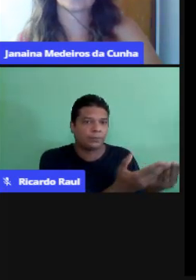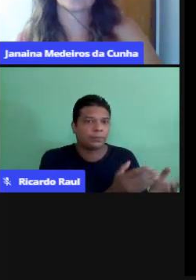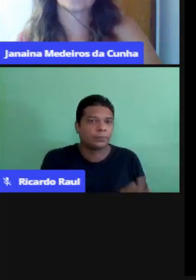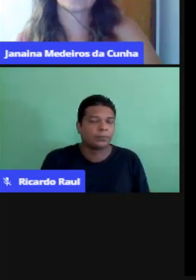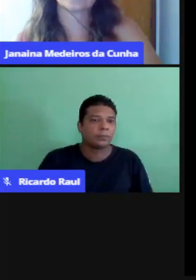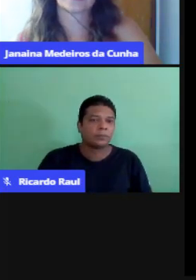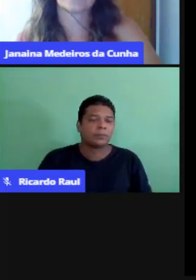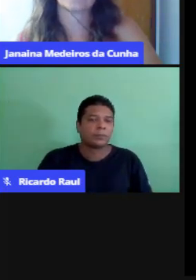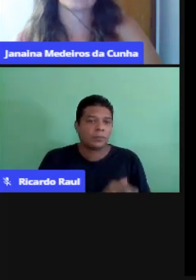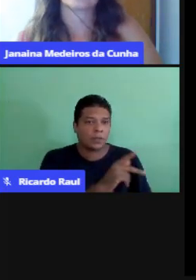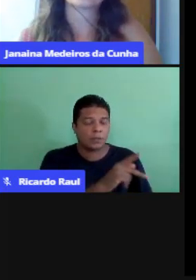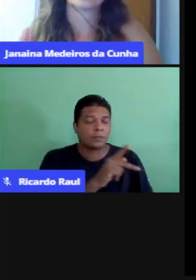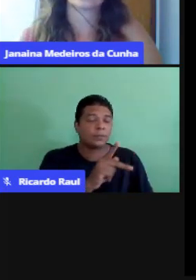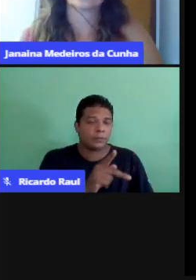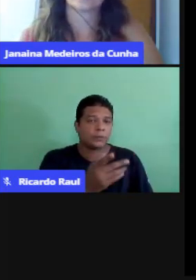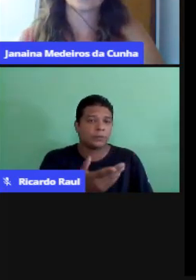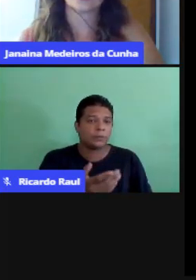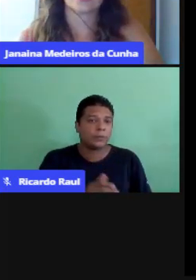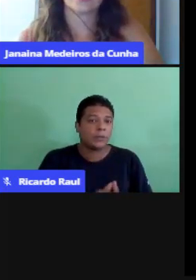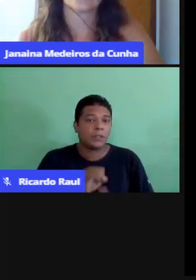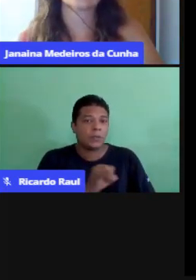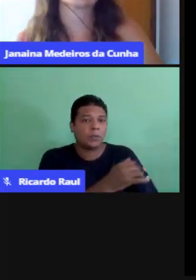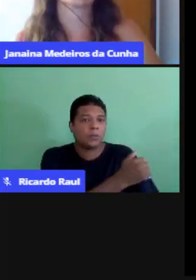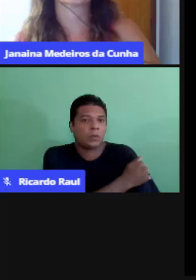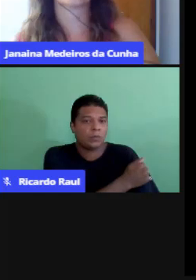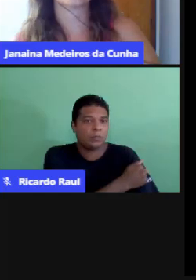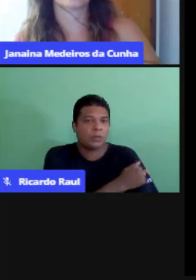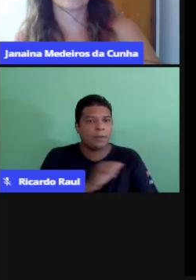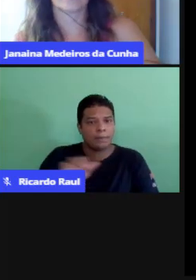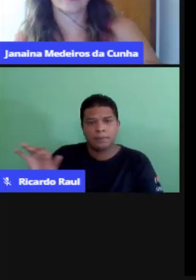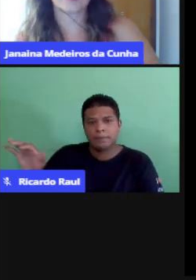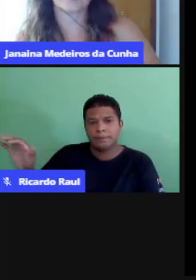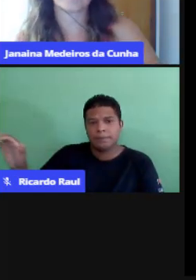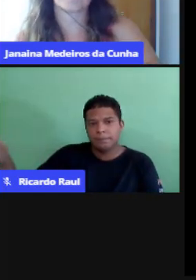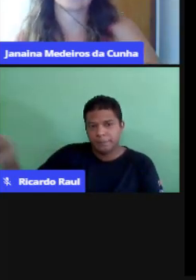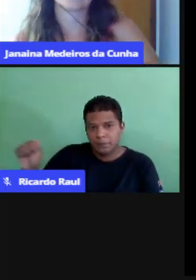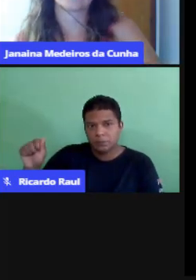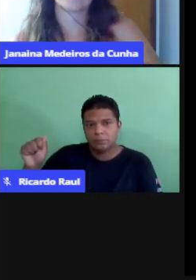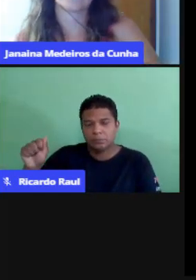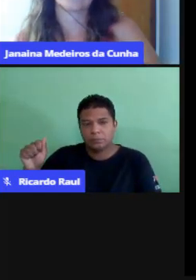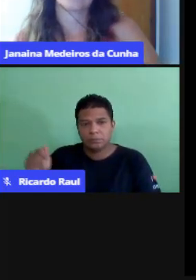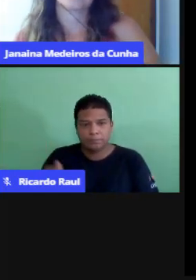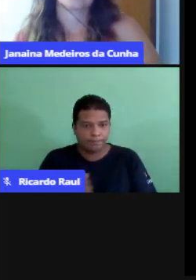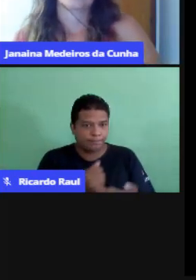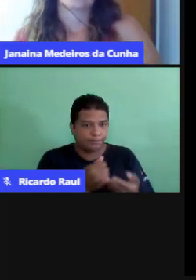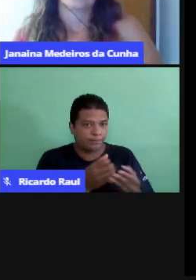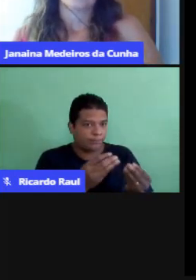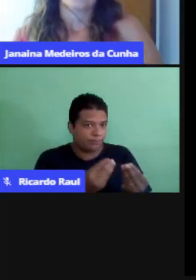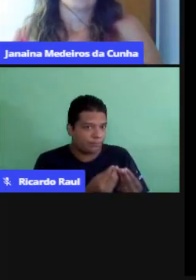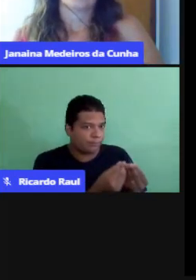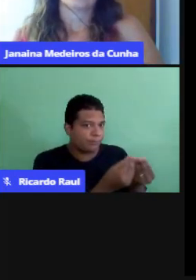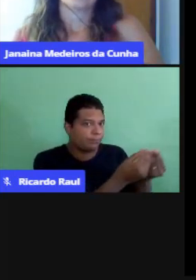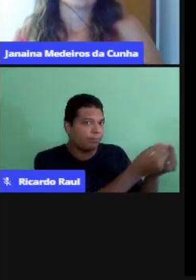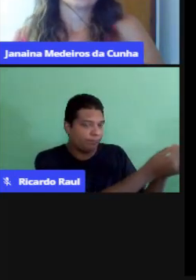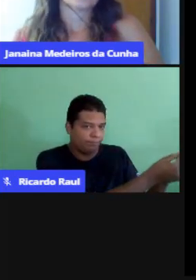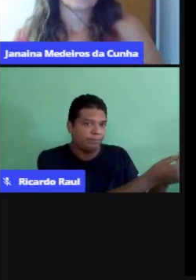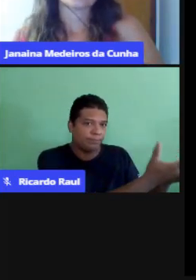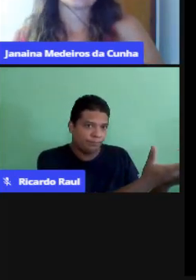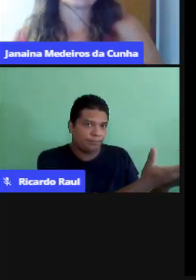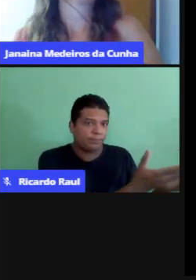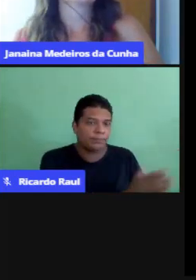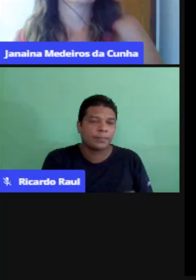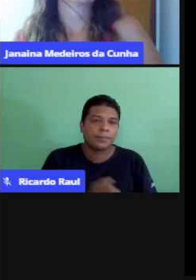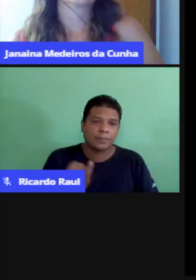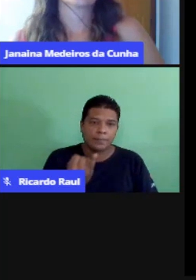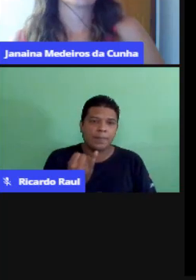vocês, professores, né? Esse aluno está retirando, esse aluno está entregando, né? Isso aí também